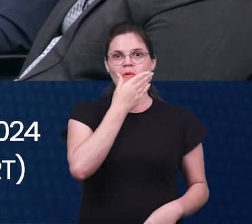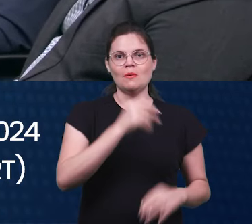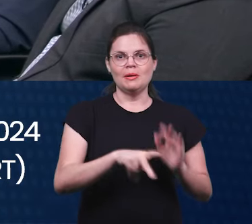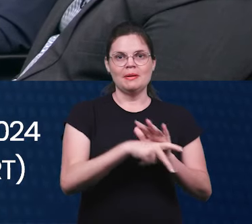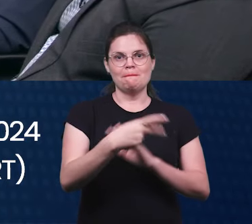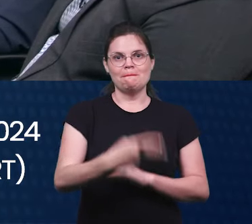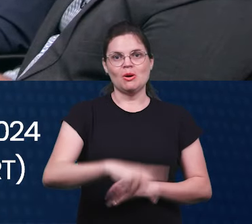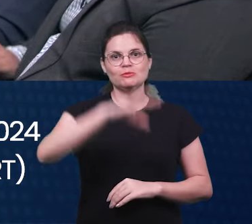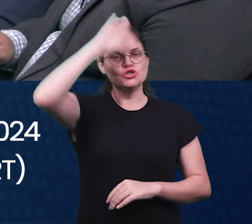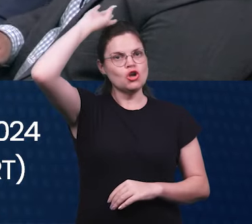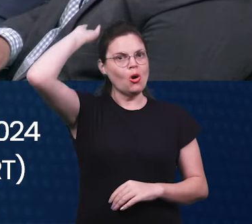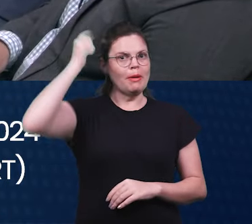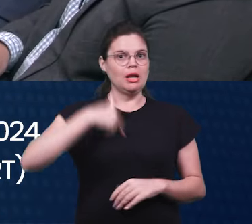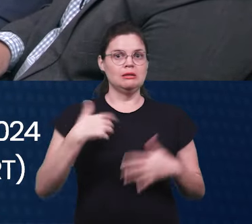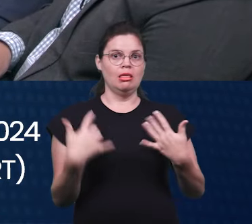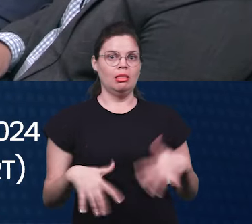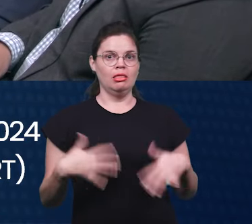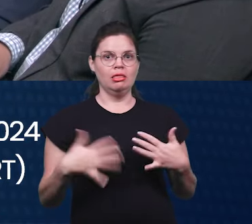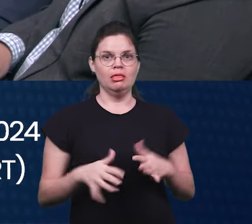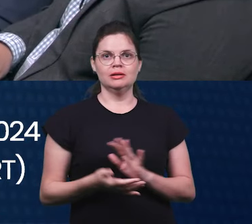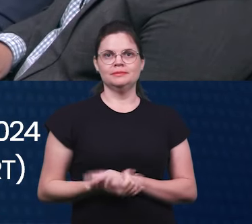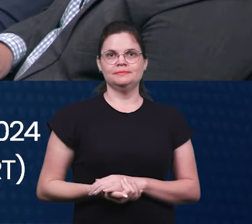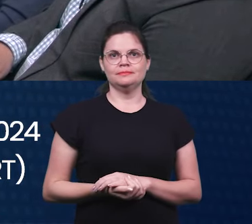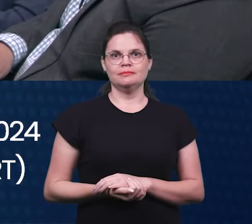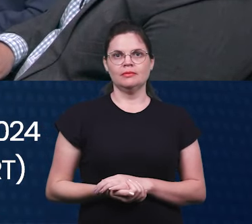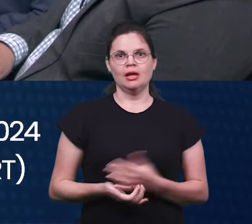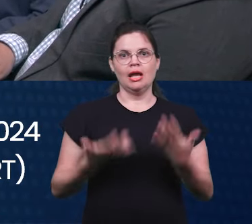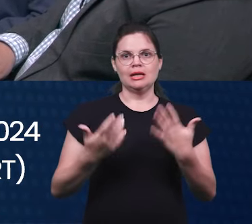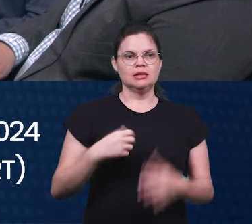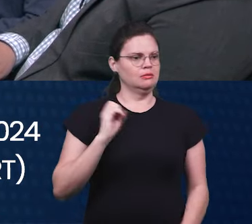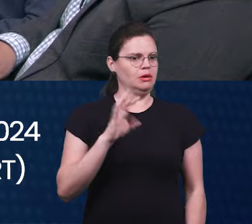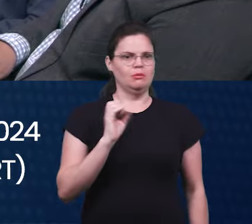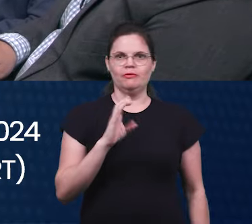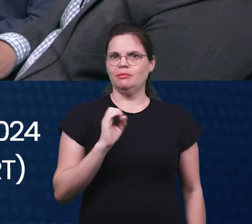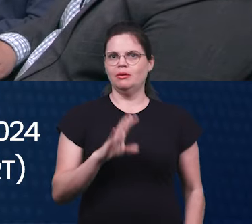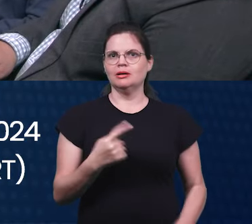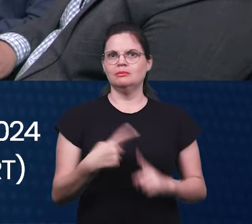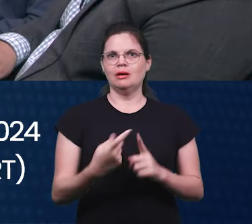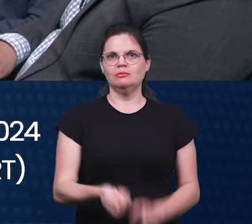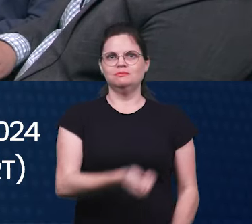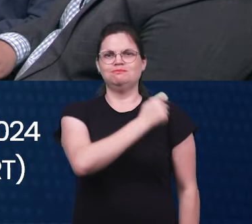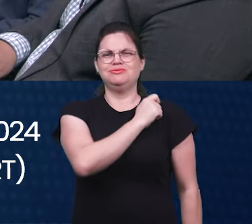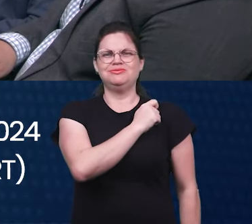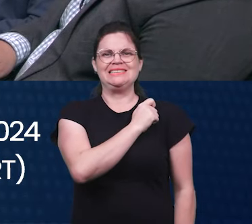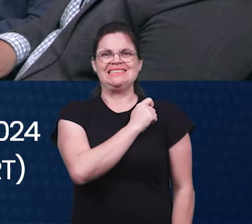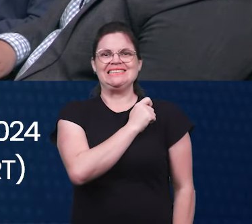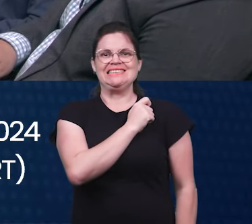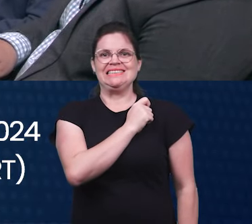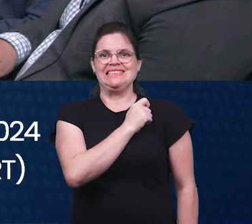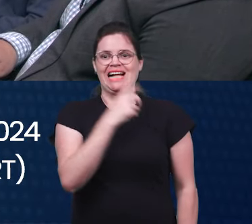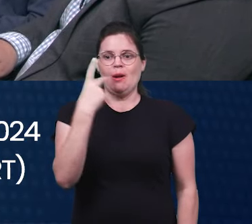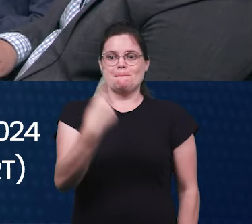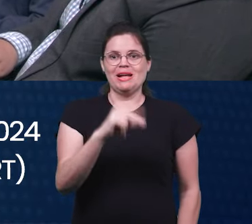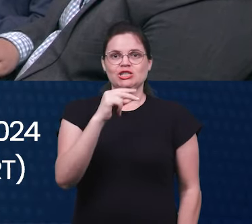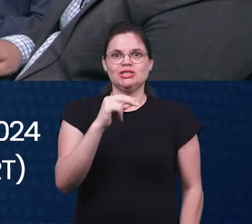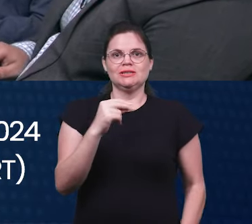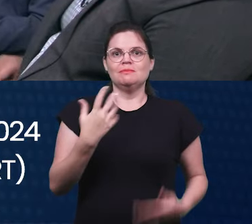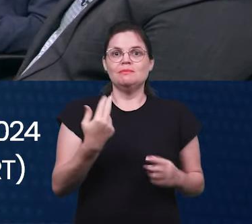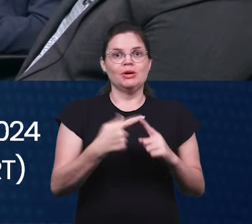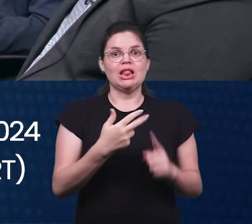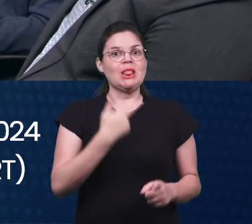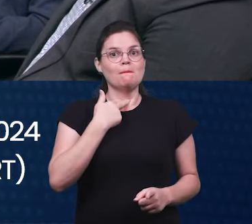foi o negócio? Aqui, eles queriam se livrar de Paulo. Rapaz, ele era romano, nós demos uma chicotada nele agora. Vai ser como? Ele não podia fazer com